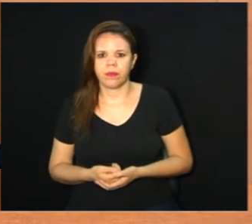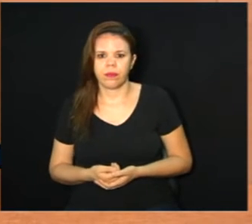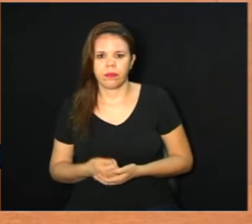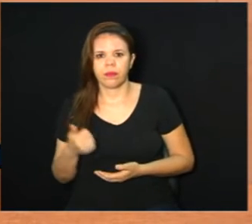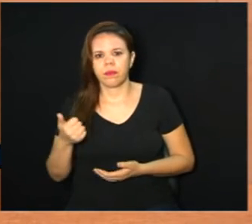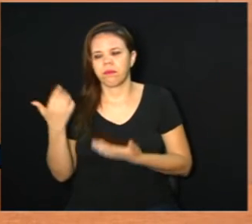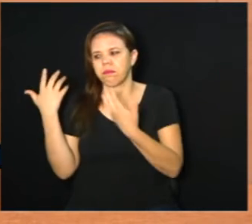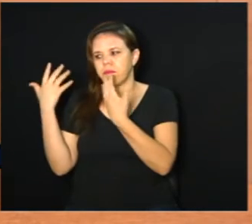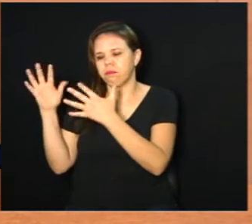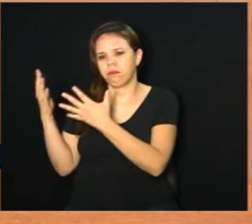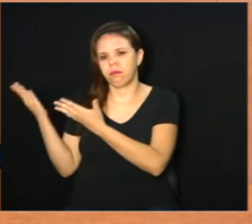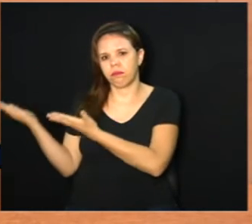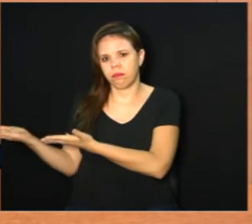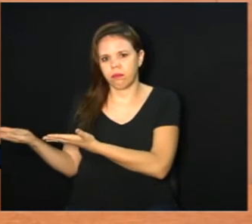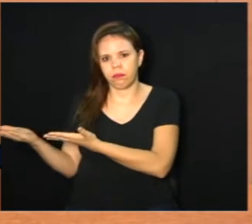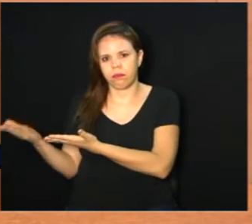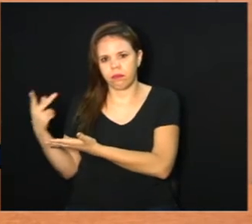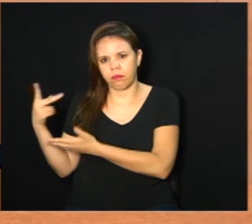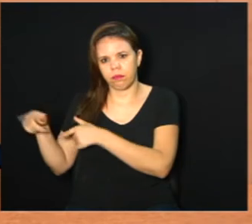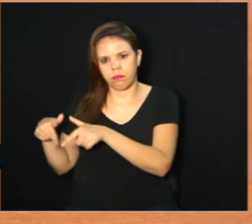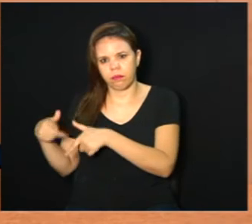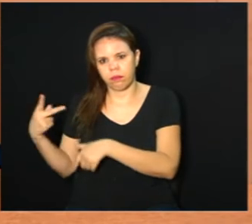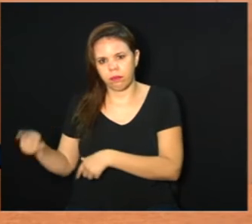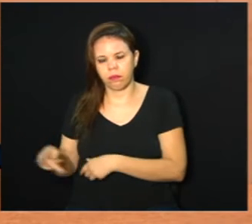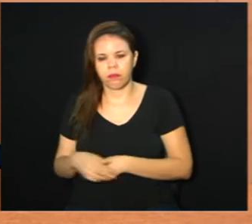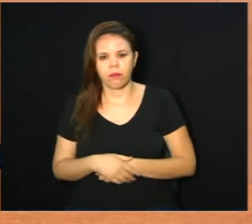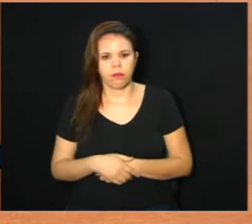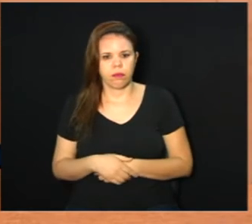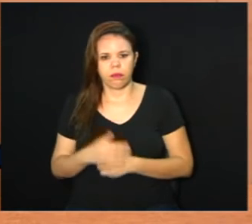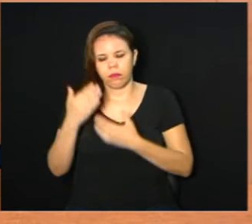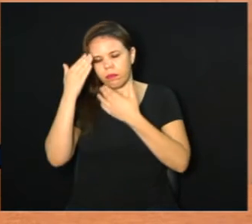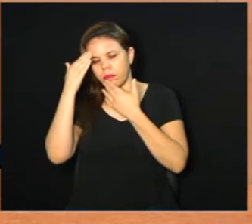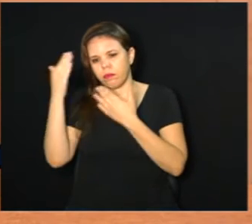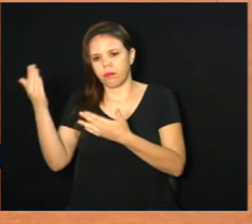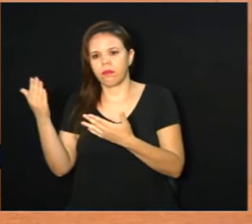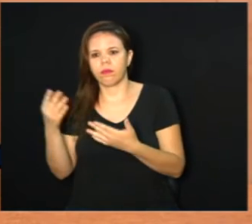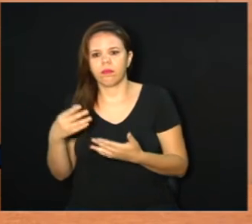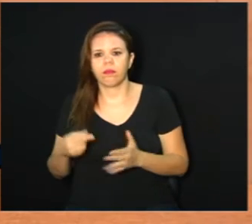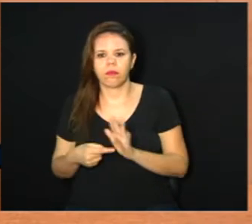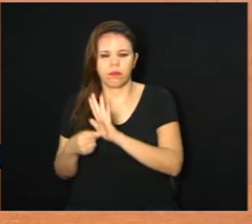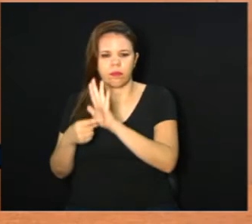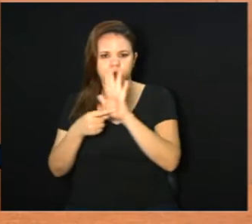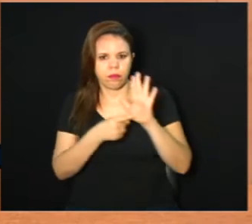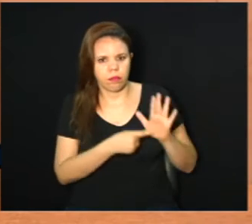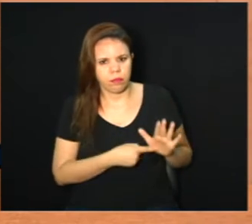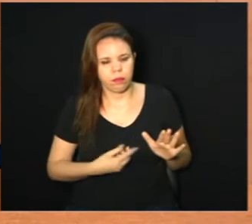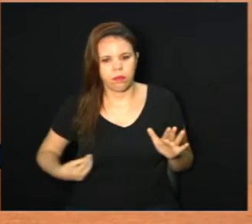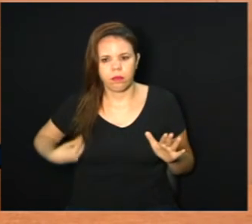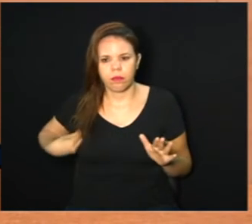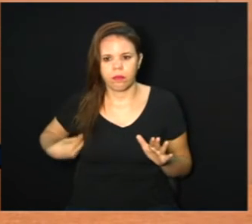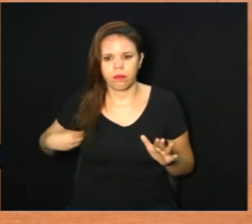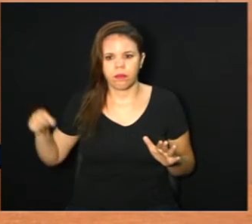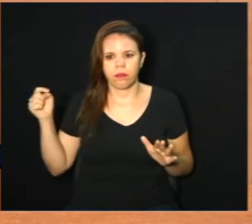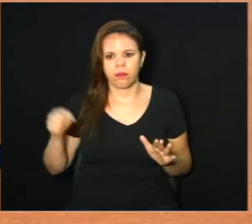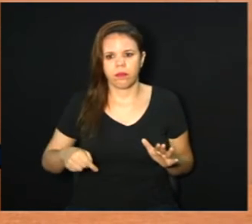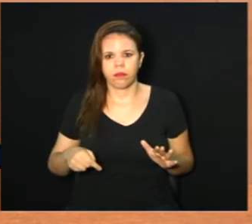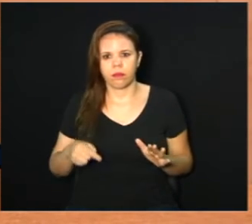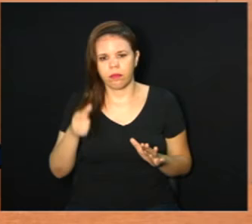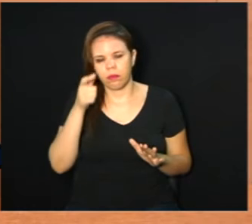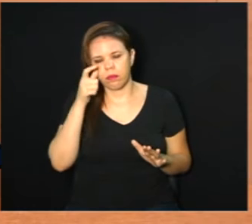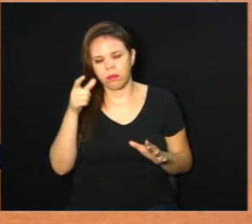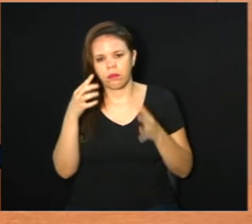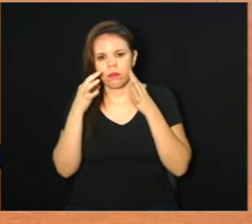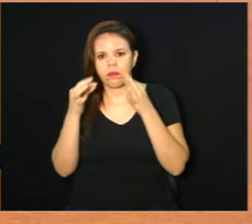primeiro, parabenizá-lo aí pelo seu trabalho, agradecer por sua apresentação, sua presença aqui. Eu ouvi